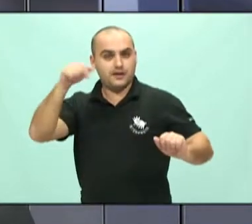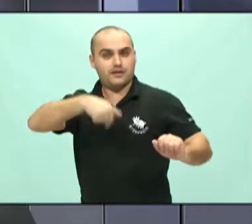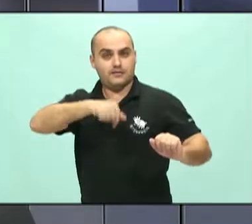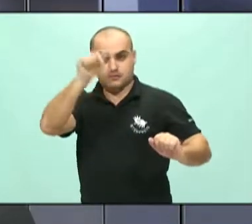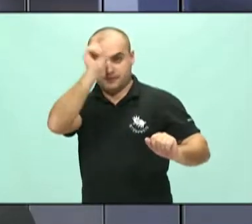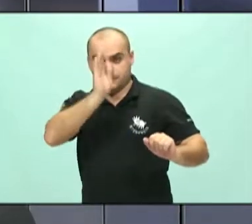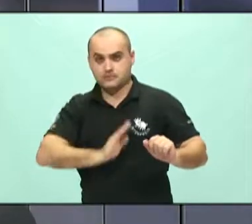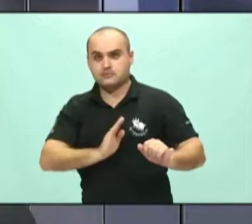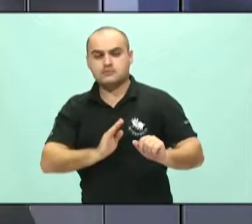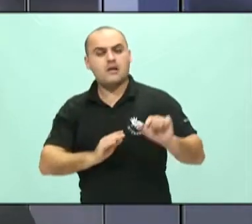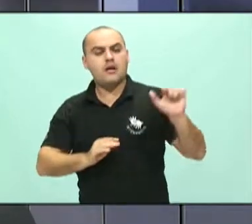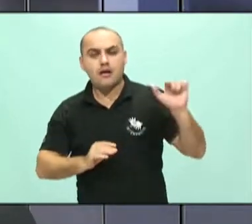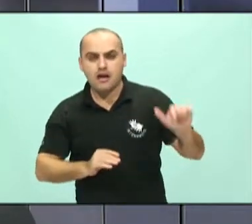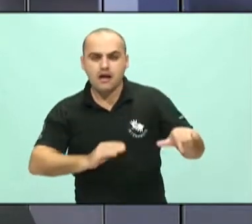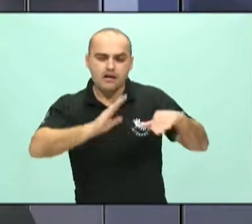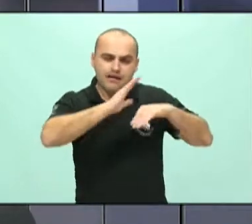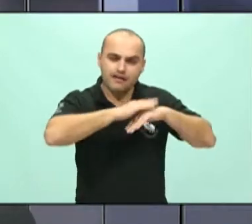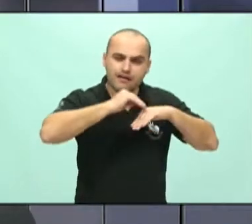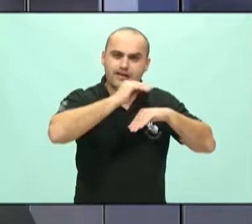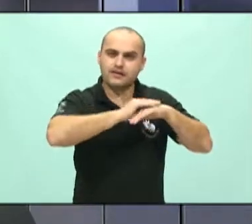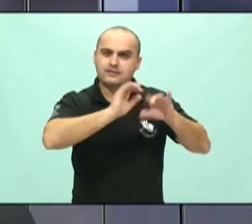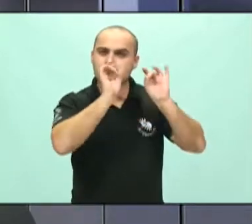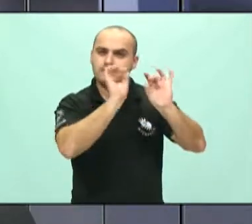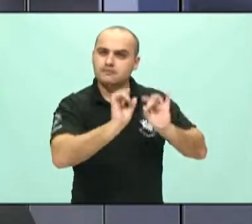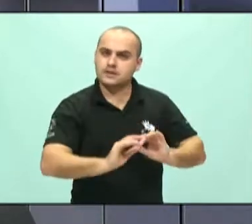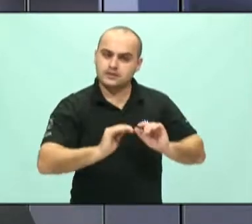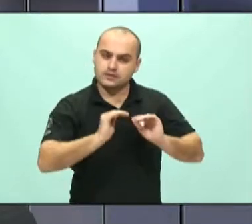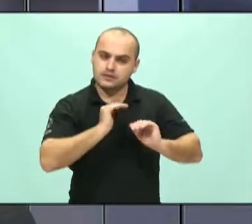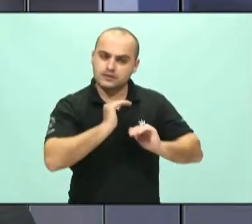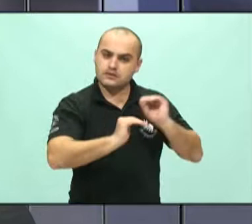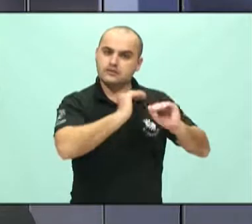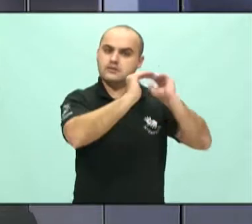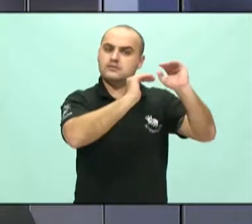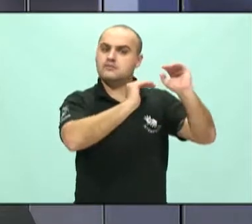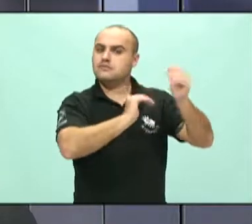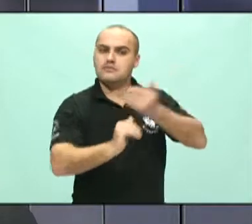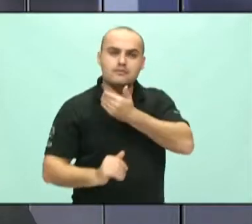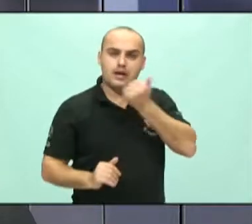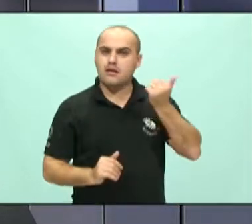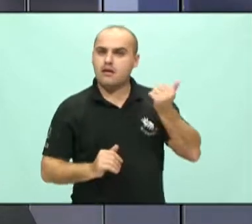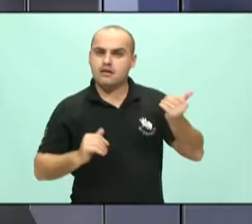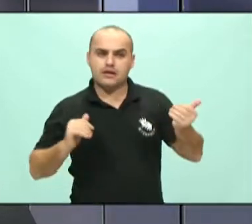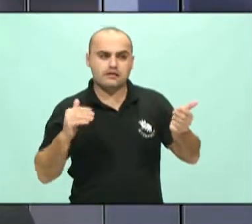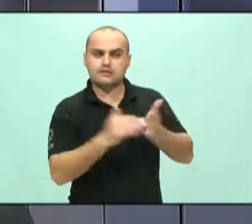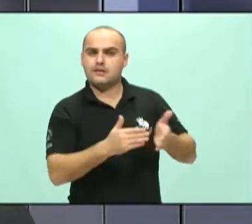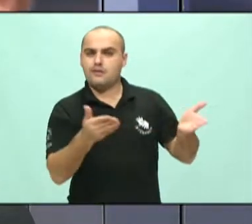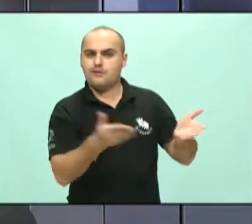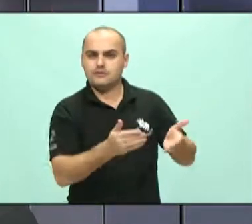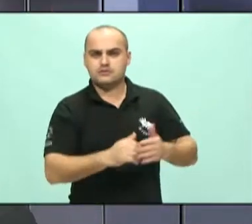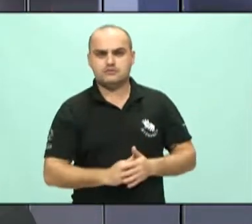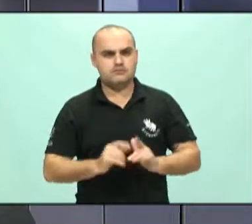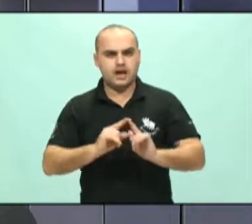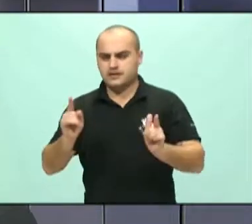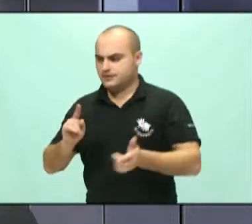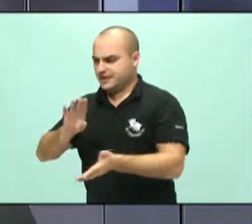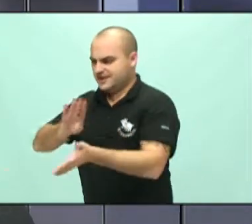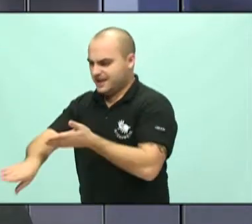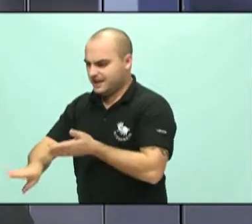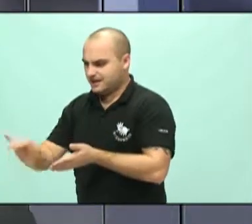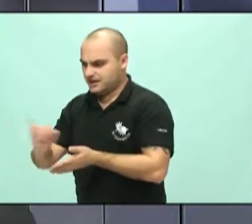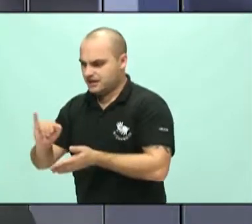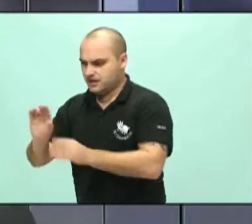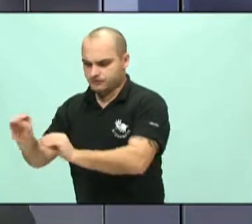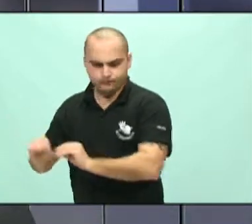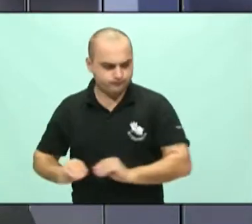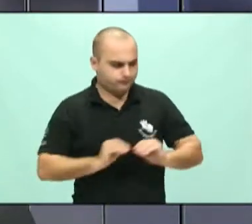merece um carinho especial e um desenvolvimento muito, muito maior do que ela teve até hoje. Mas não é tirando de Itajaí e levando